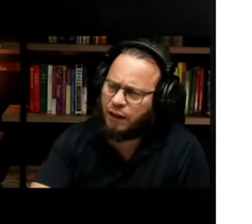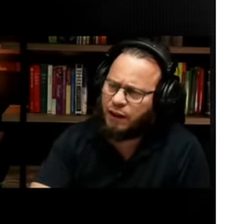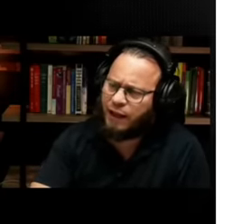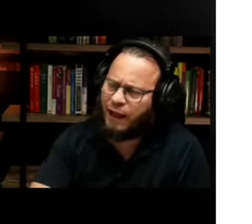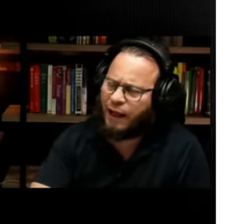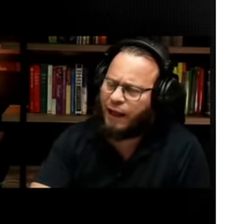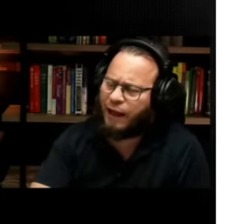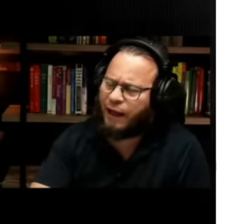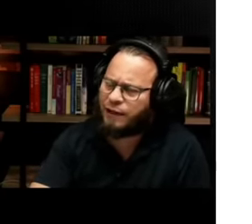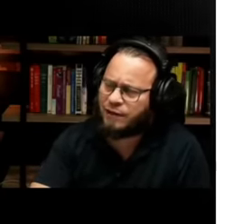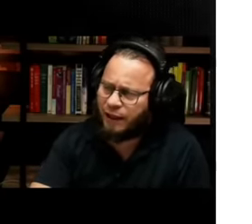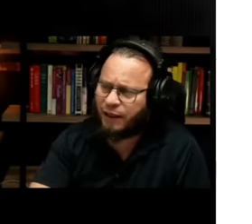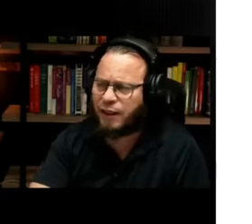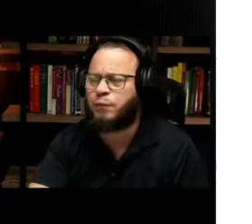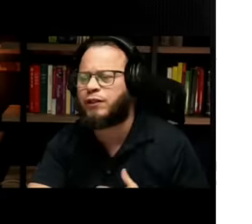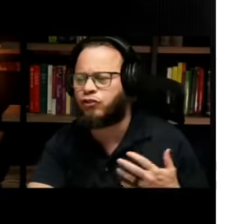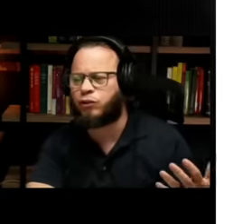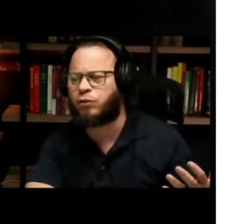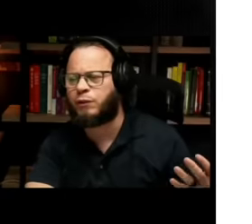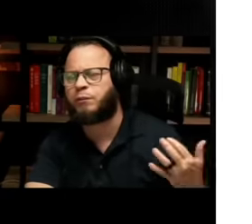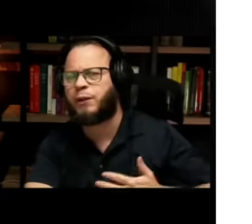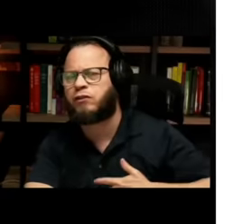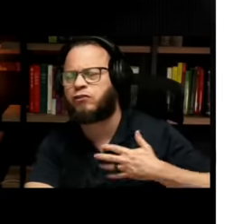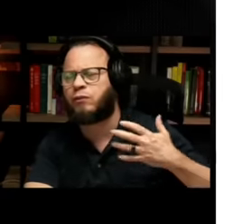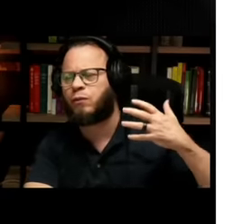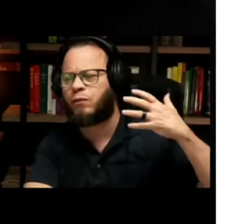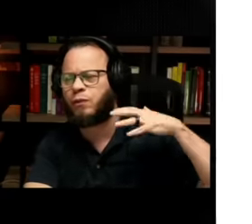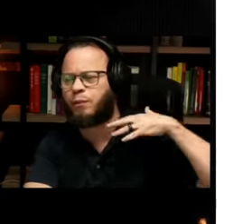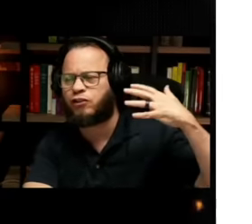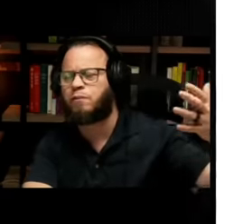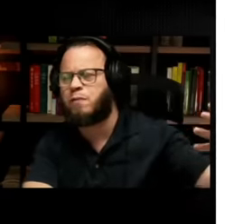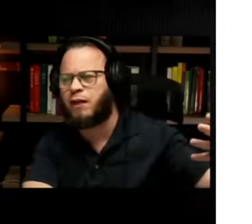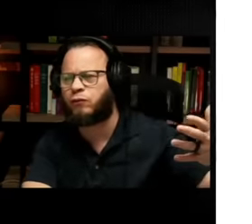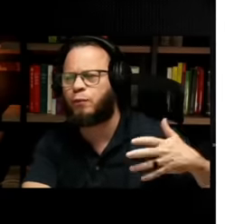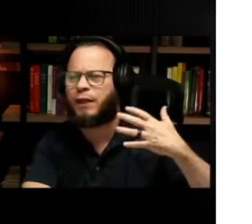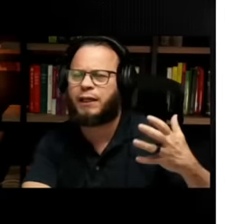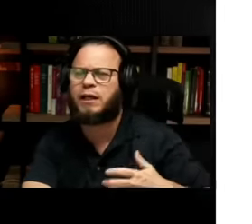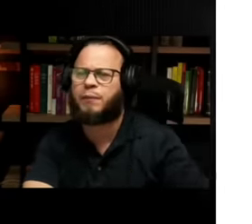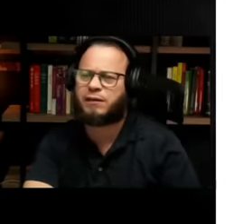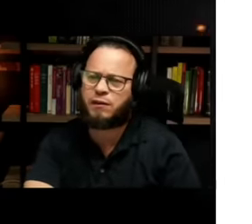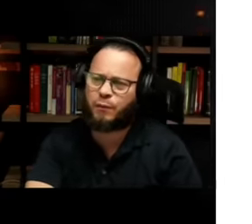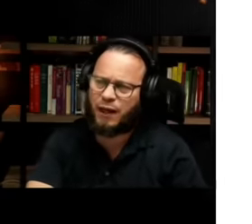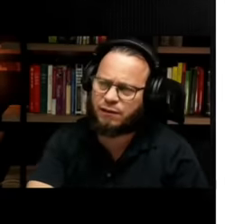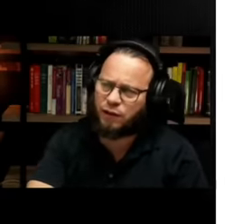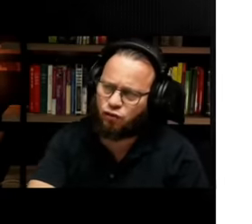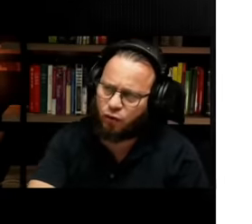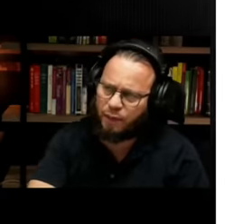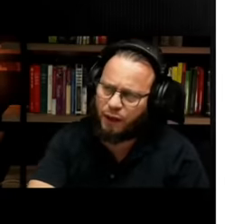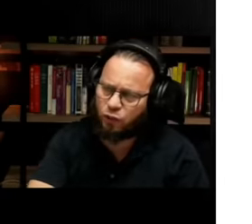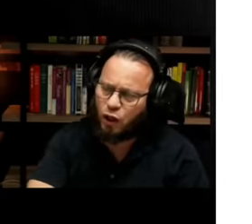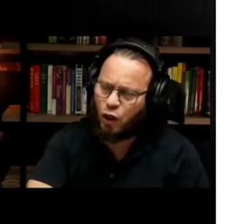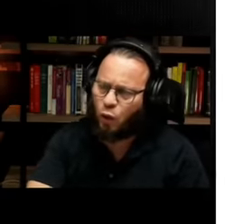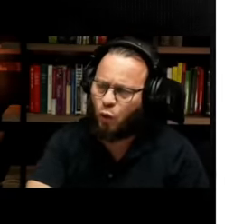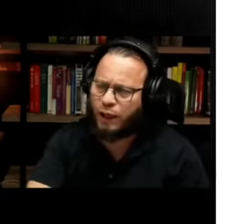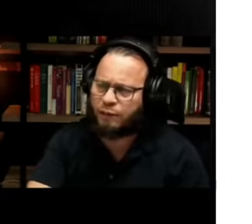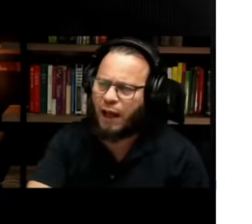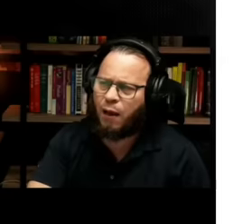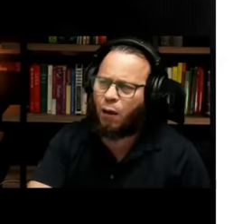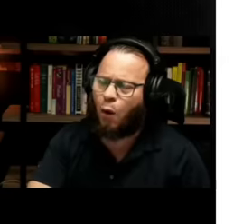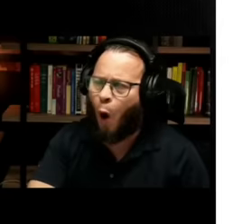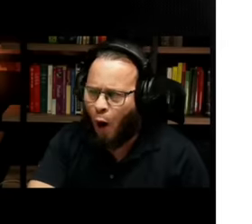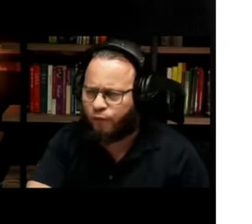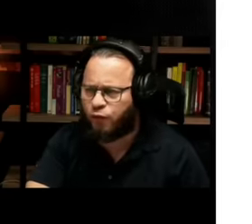deveria ser impedido, né? Um impedimento para que ele participasse desse julgamento. O que